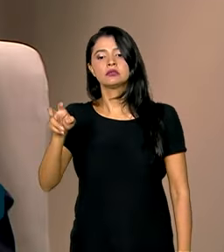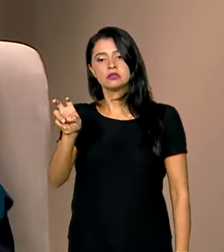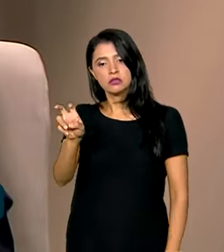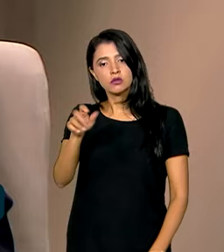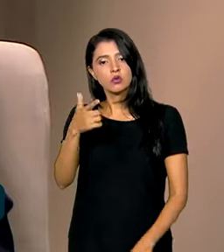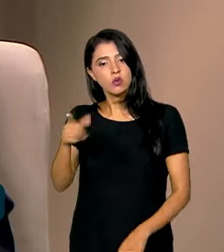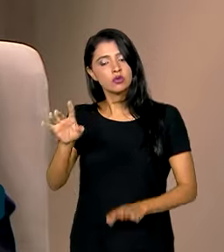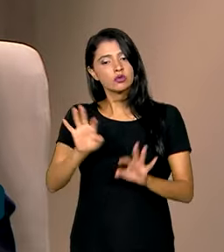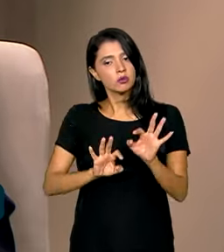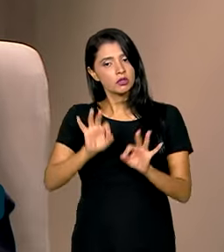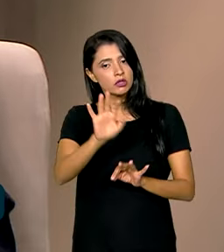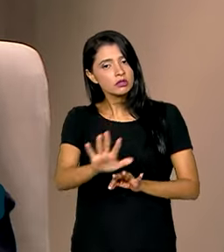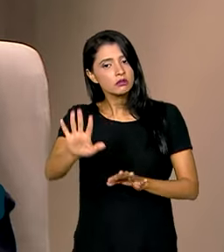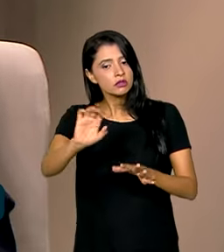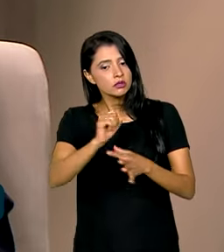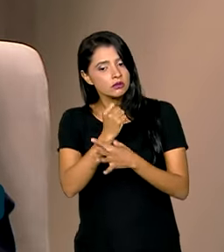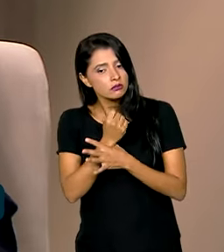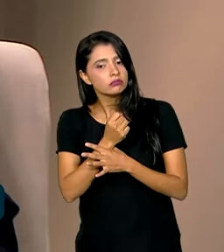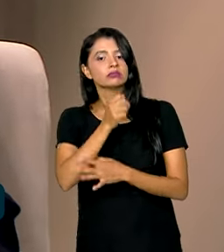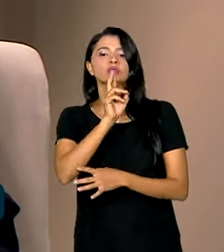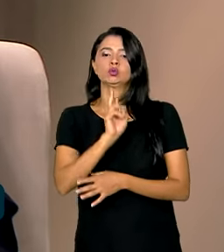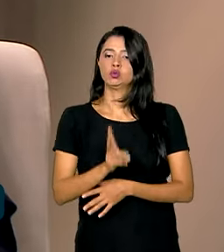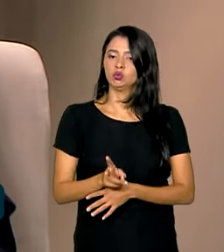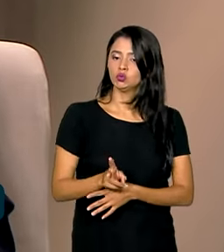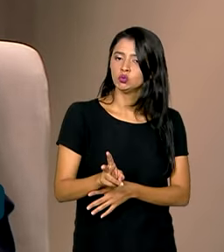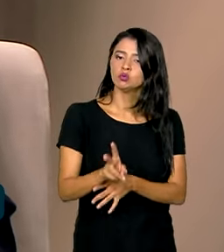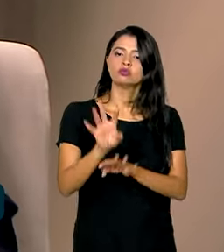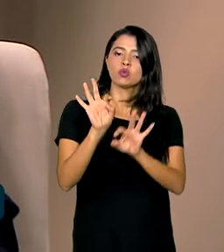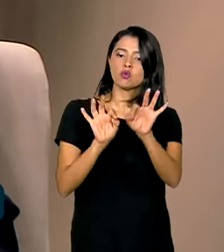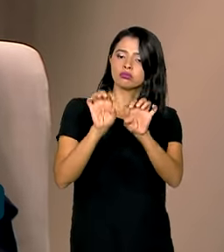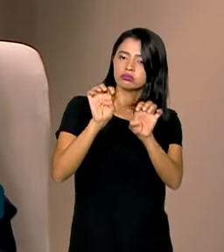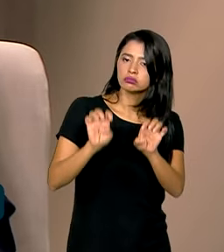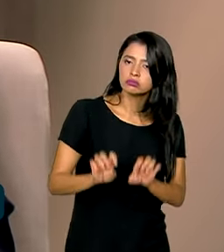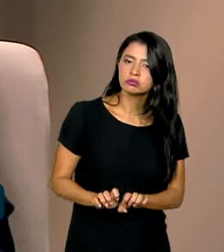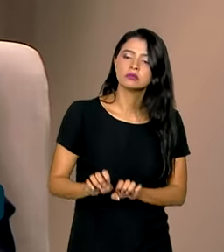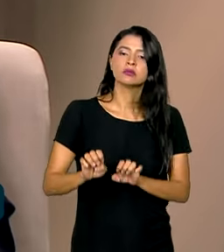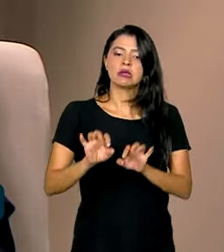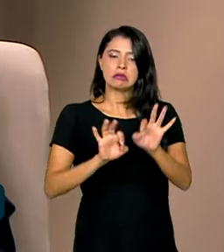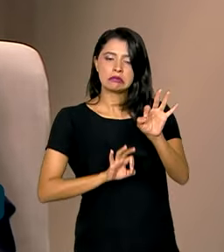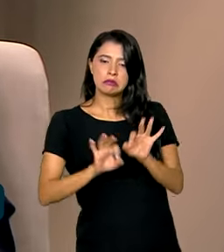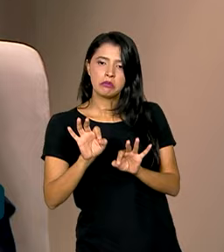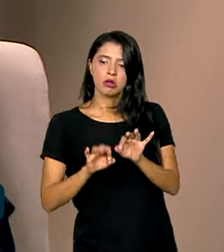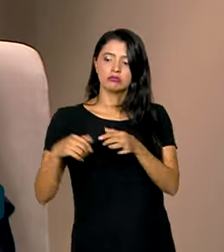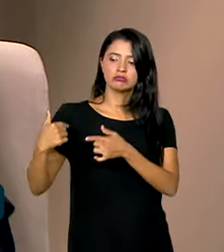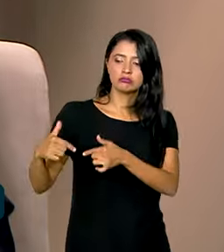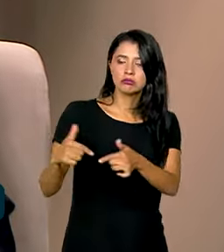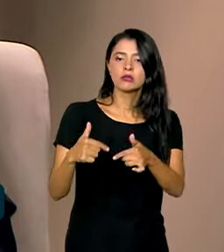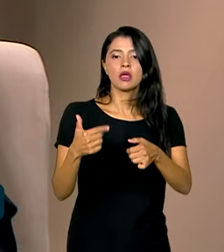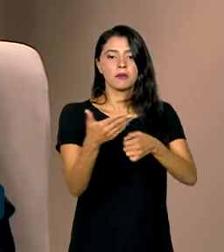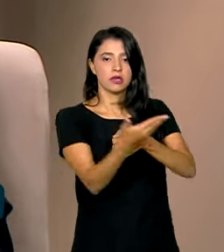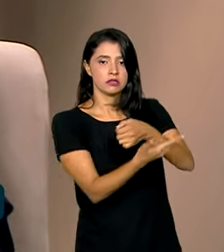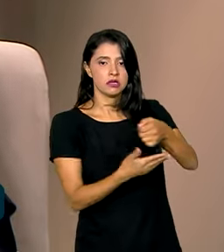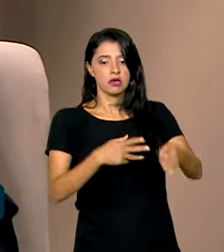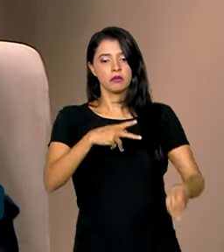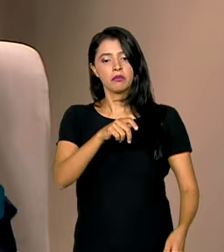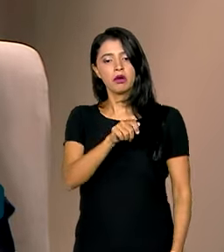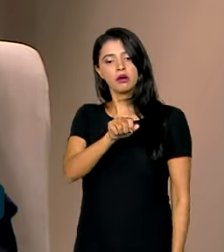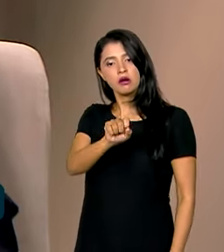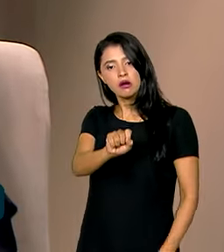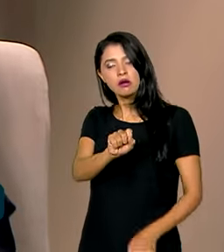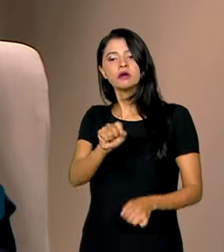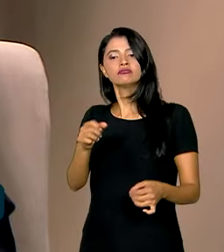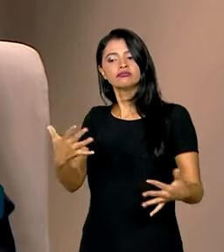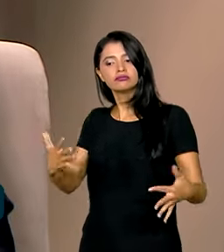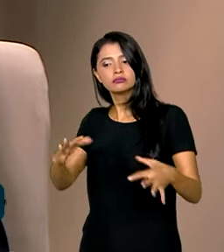Plano Nacional de Segurança Pública, nós demos continuidade, estruturamos, portanto, esses planos operacionais a partir do PAS, como uma dimensão